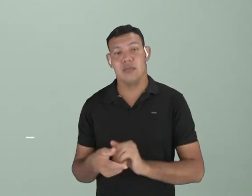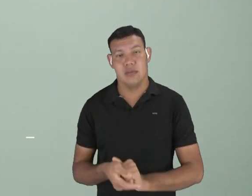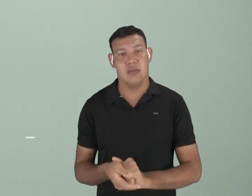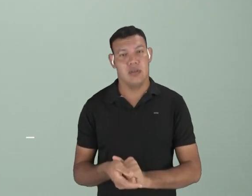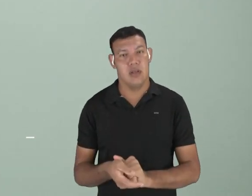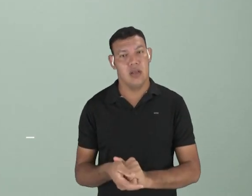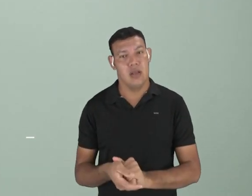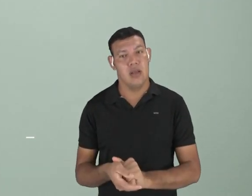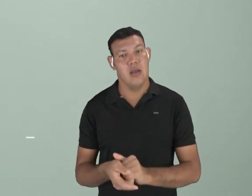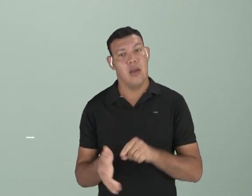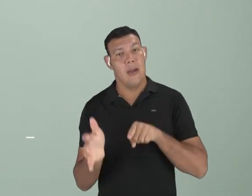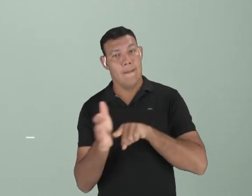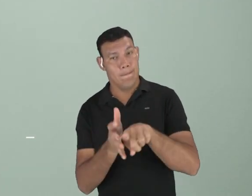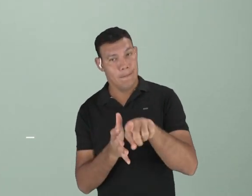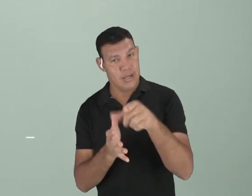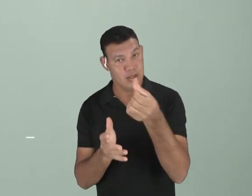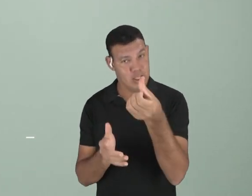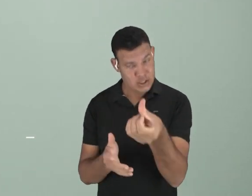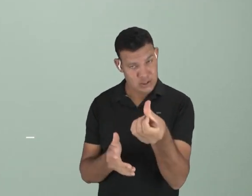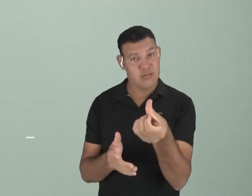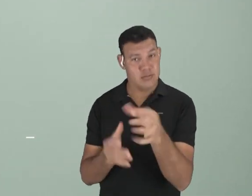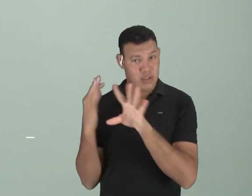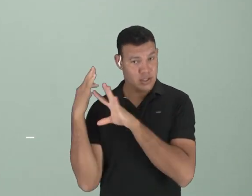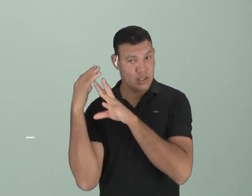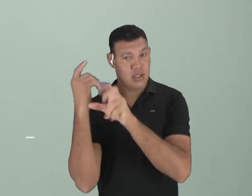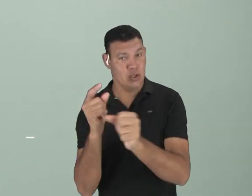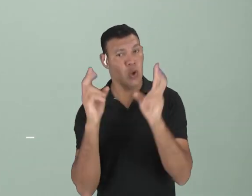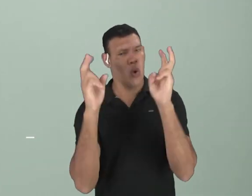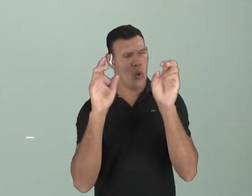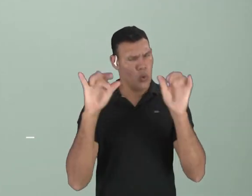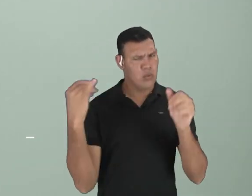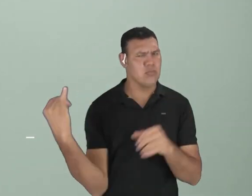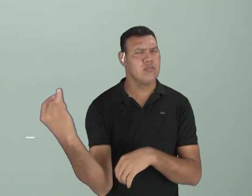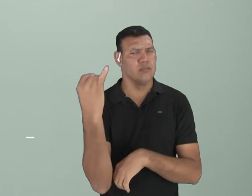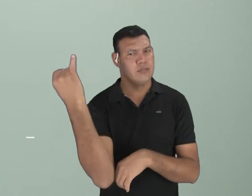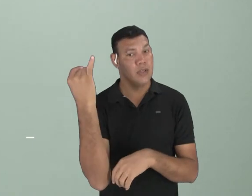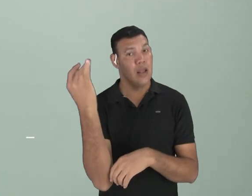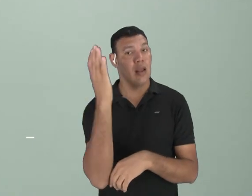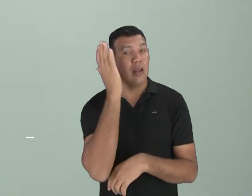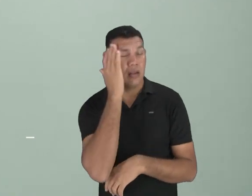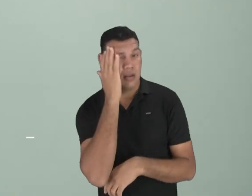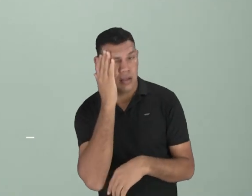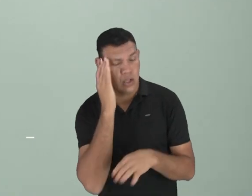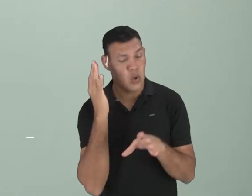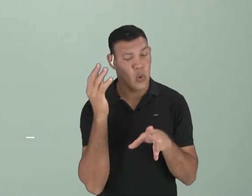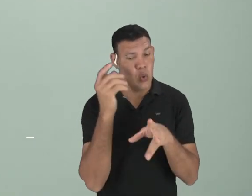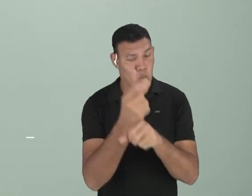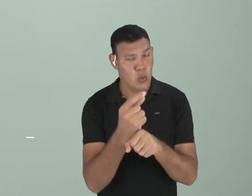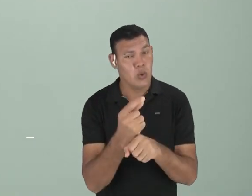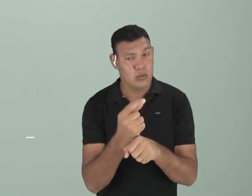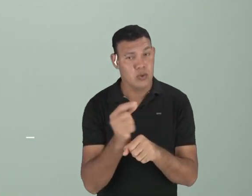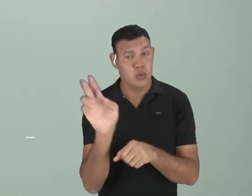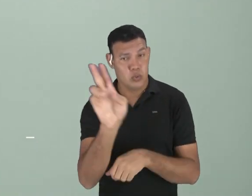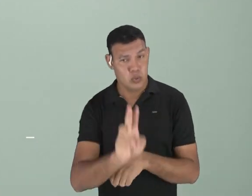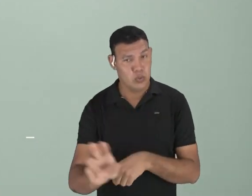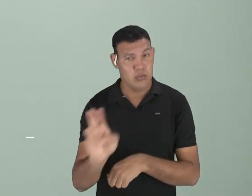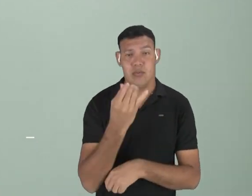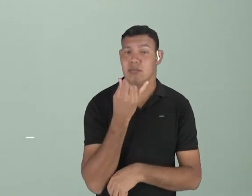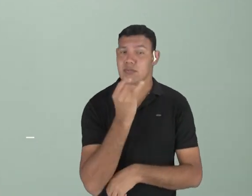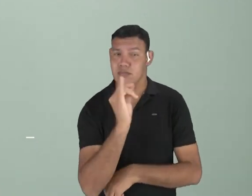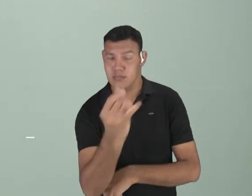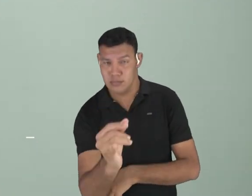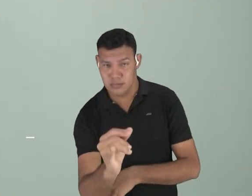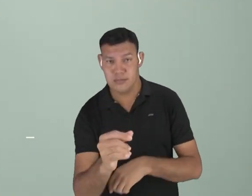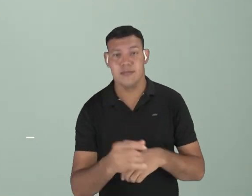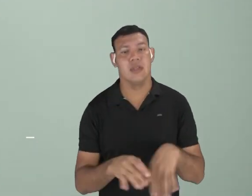gente fica por aqui. Vejam que foram 6 questões que revisaram 2 temáticas muito importantes, tá? Você saber calcular o consumo de energia elétrica